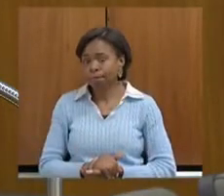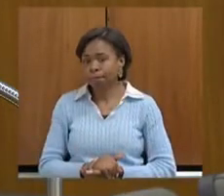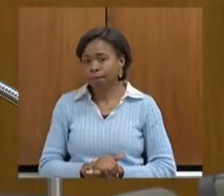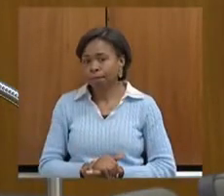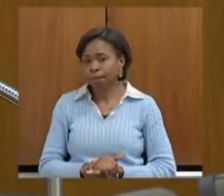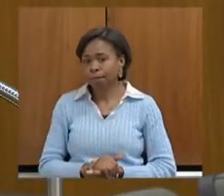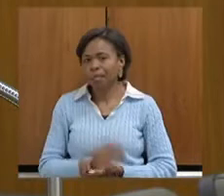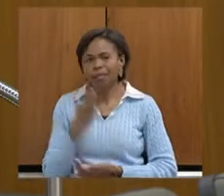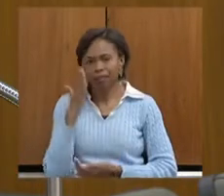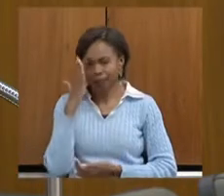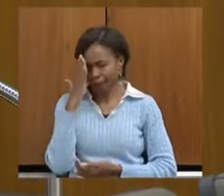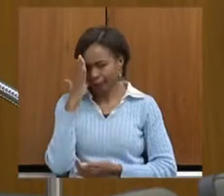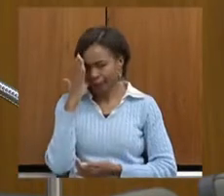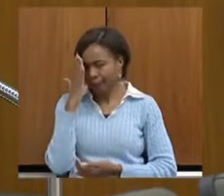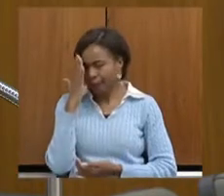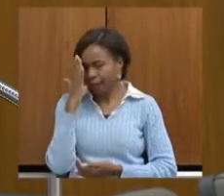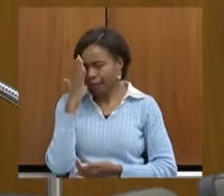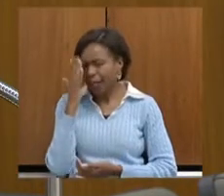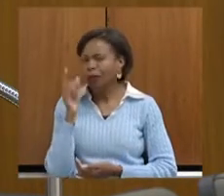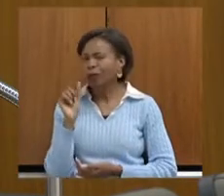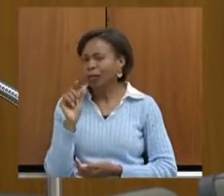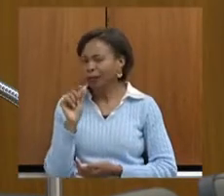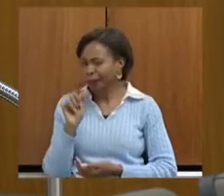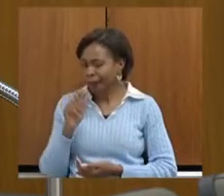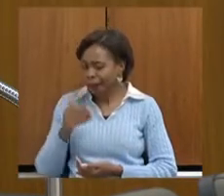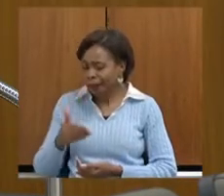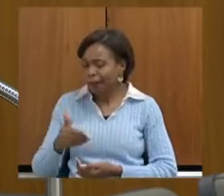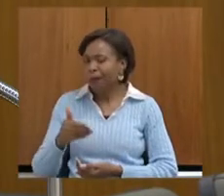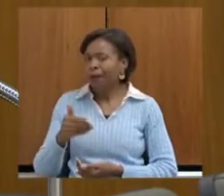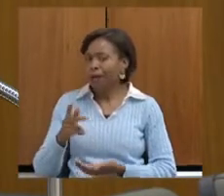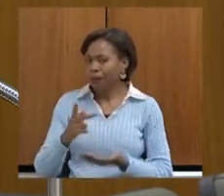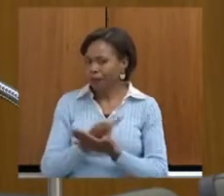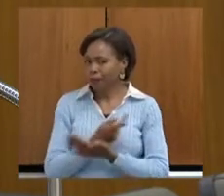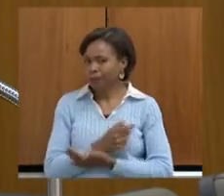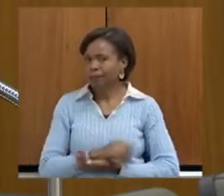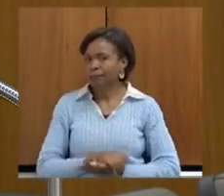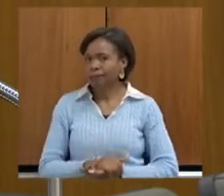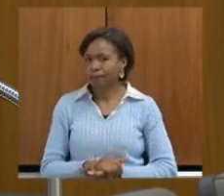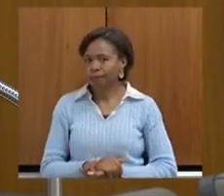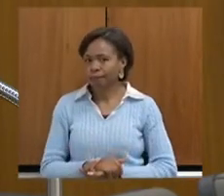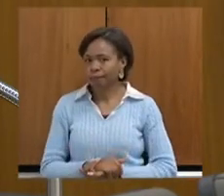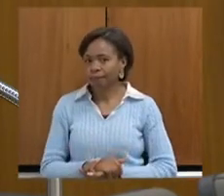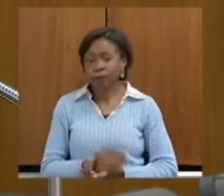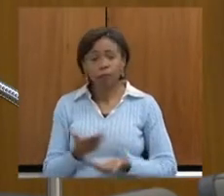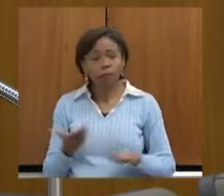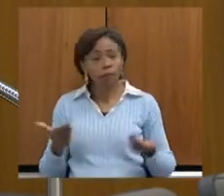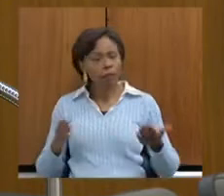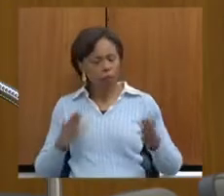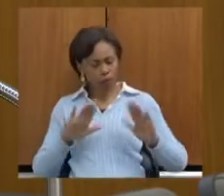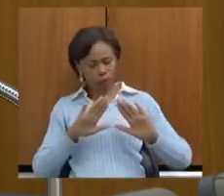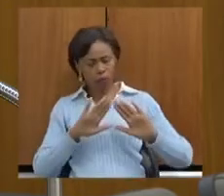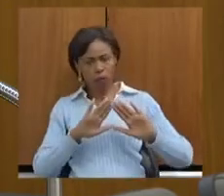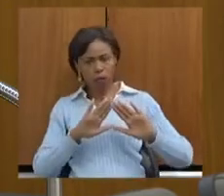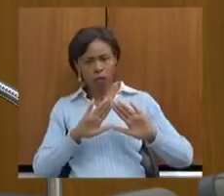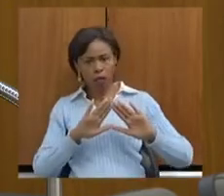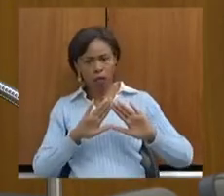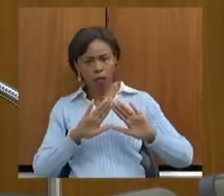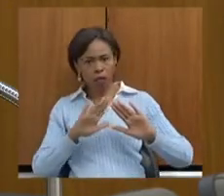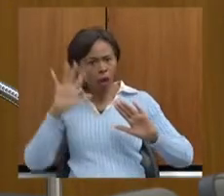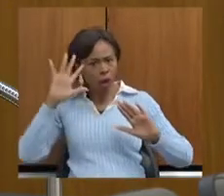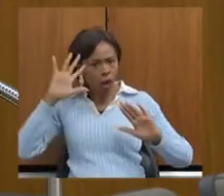e nós já sabemos o que que vai acontecer o e Assembleia não vai tomar nenhuma